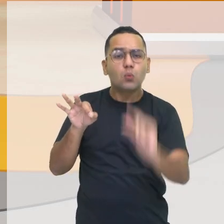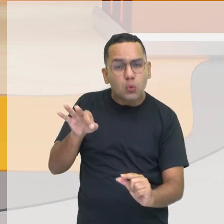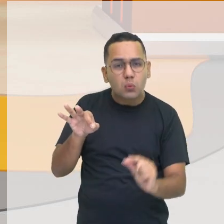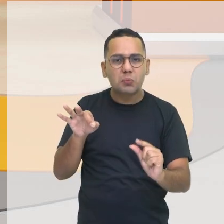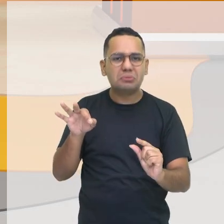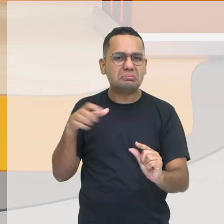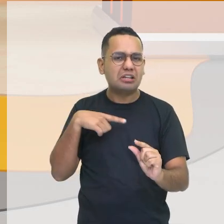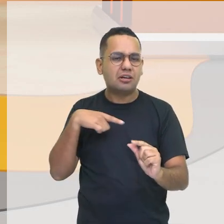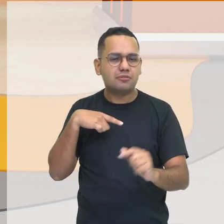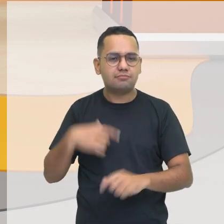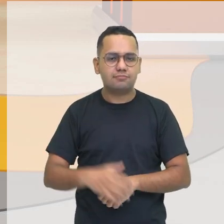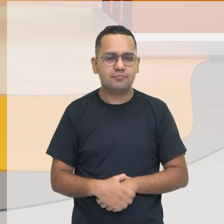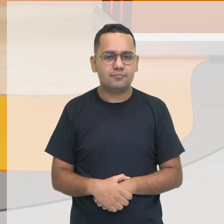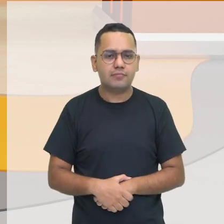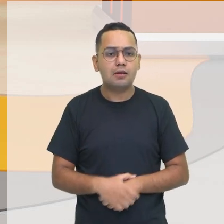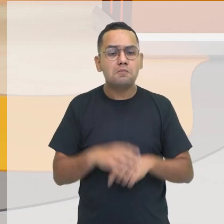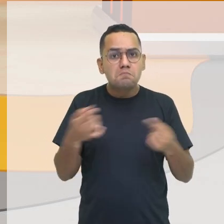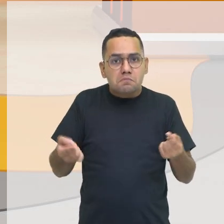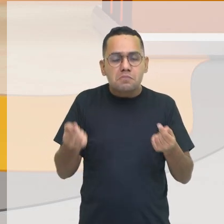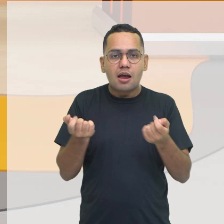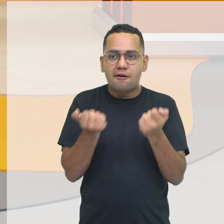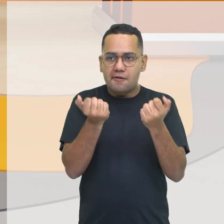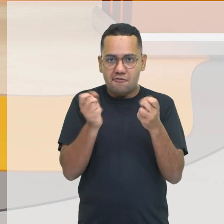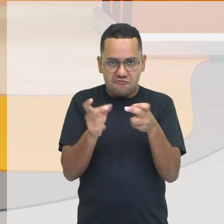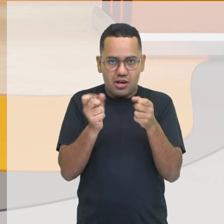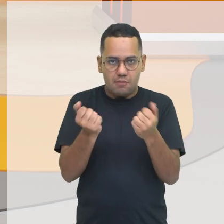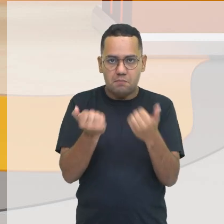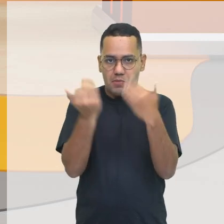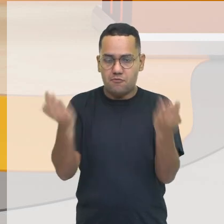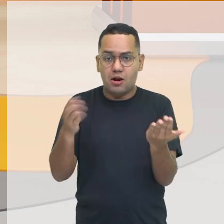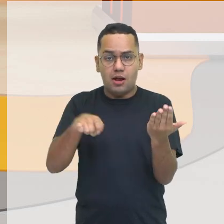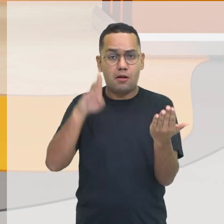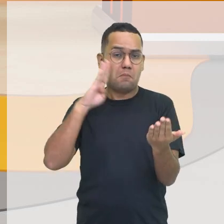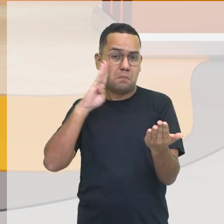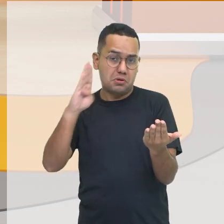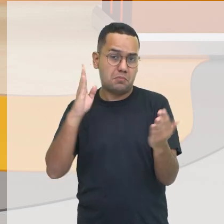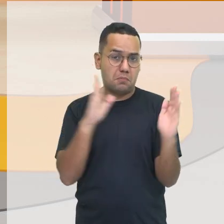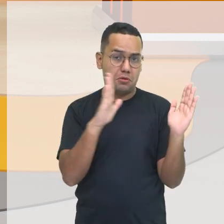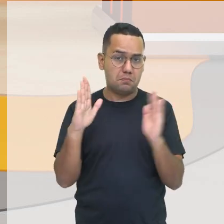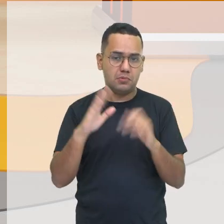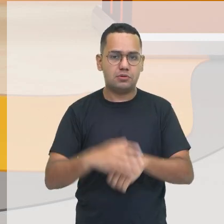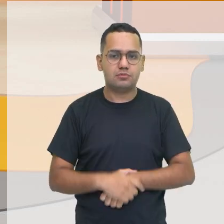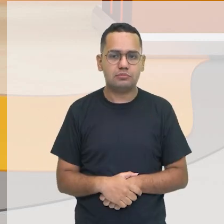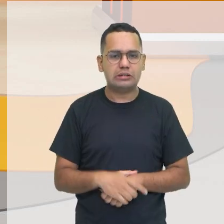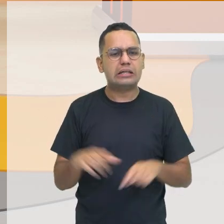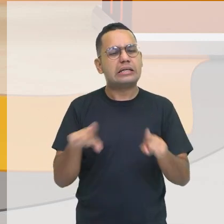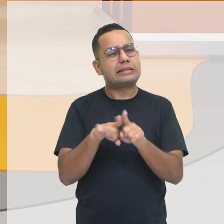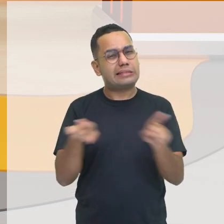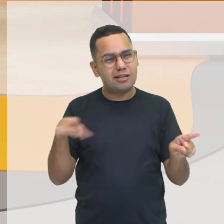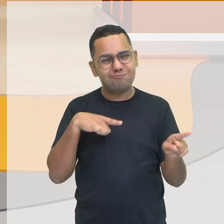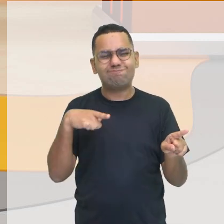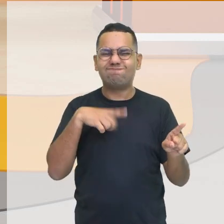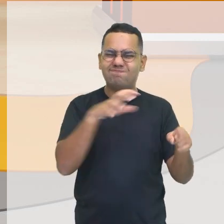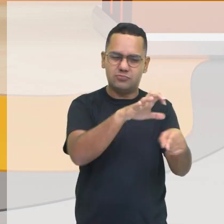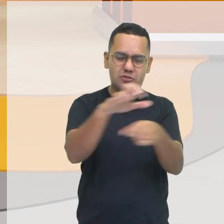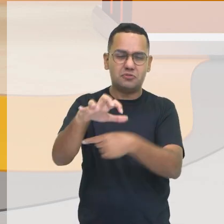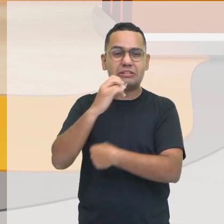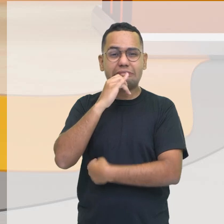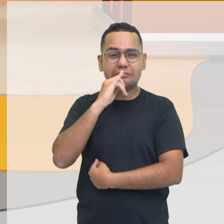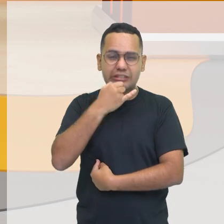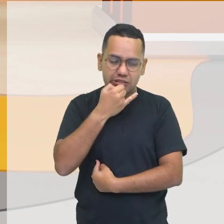café no mercado internacional, que era o principal produto de exportação do Brasil na época,